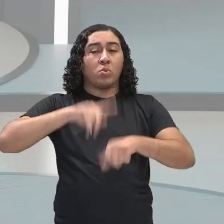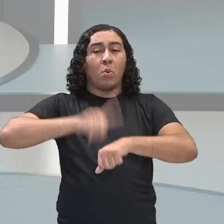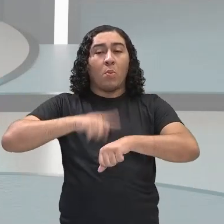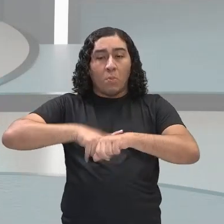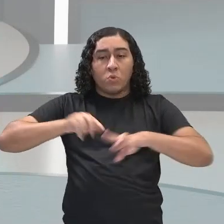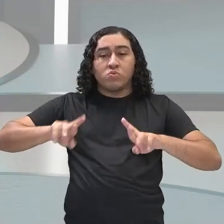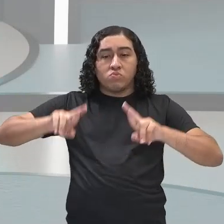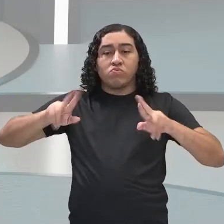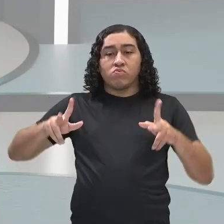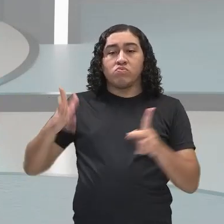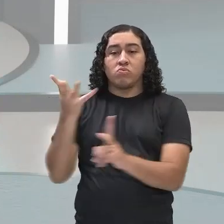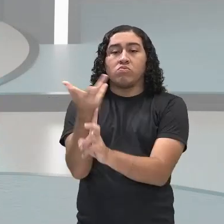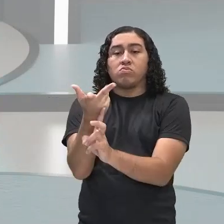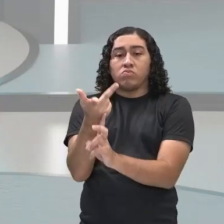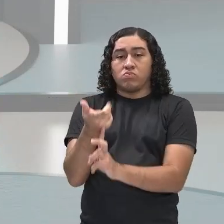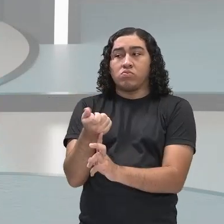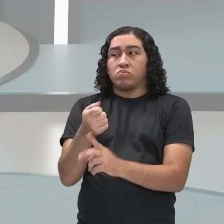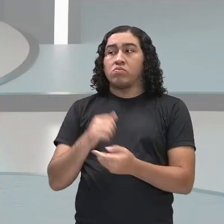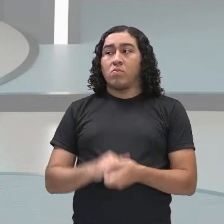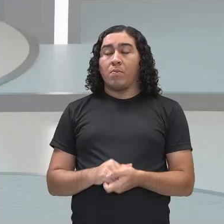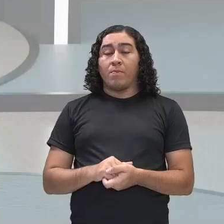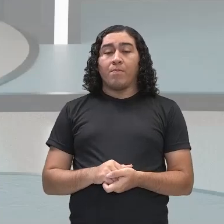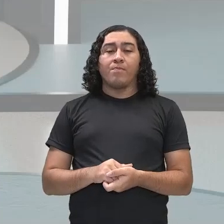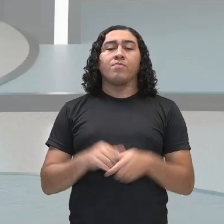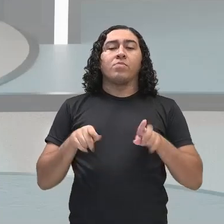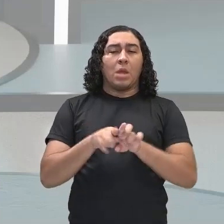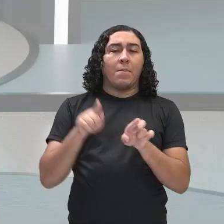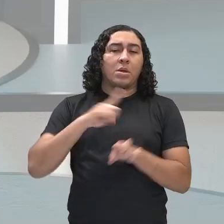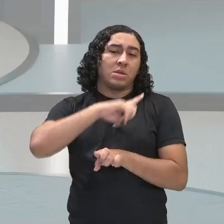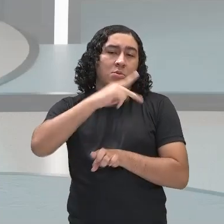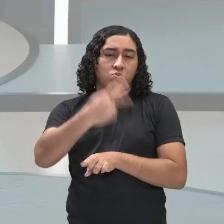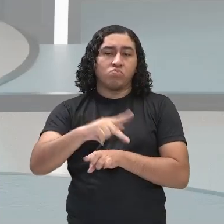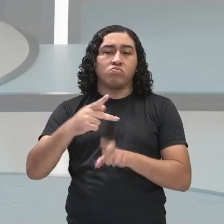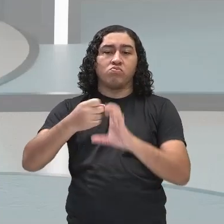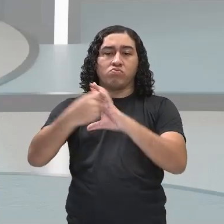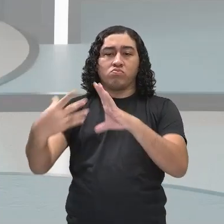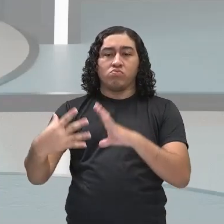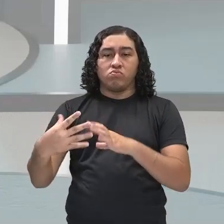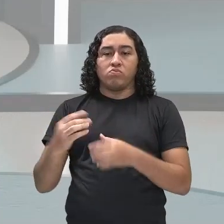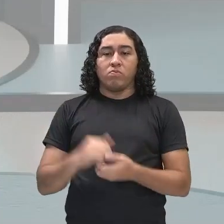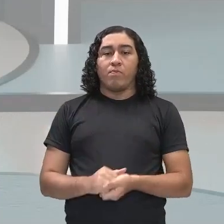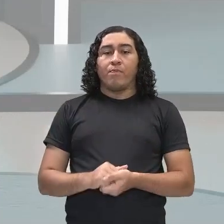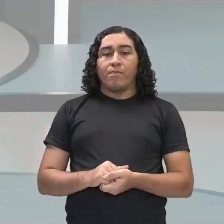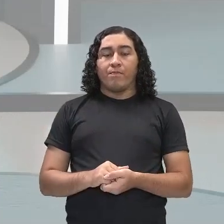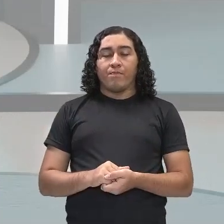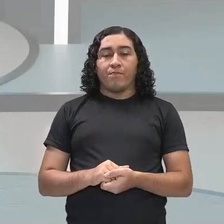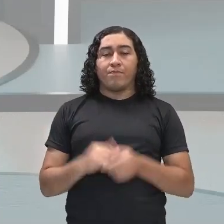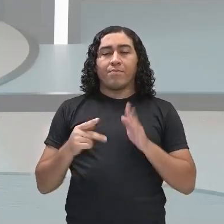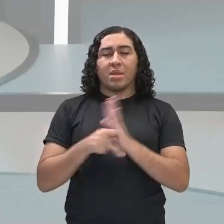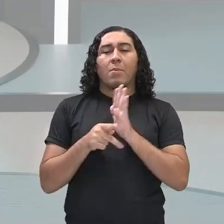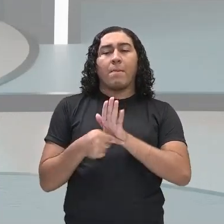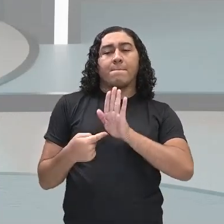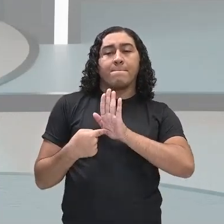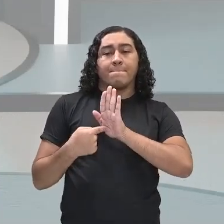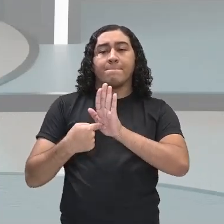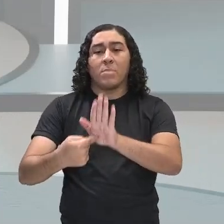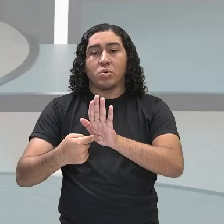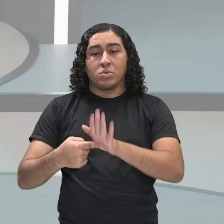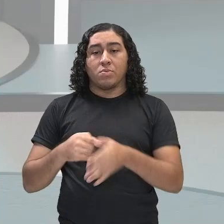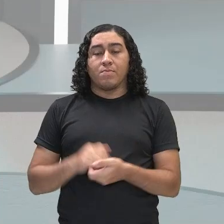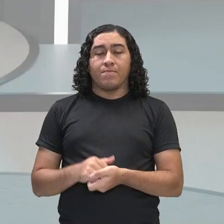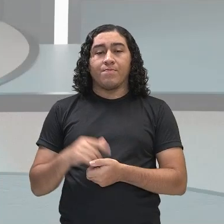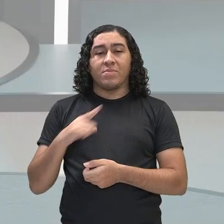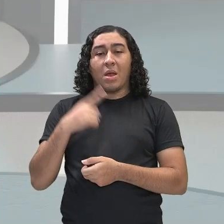diferentes da história da arte, né, que elas têm essa característica, né, de trazerem... Aqui a gente tem uma